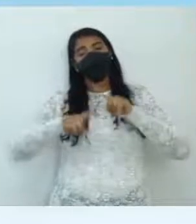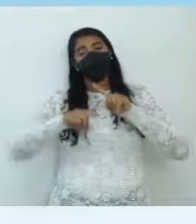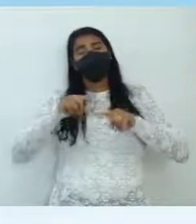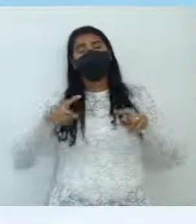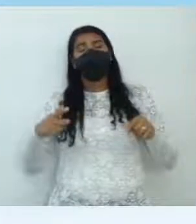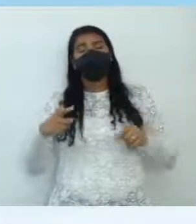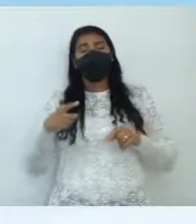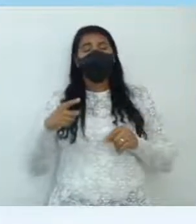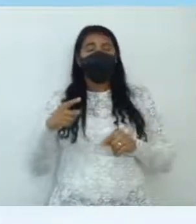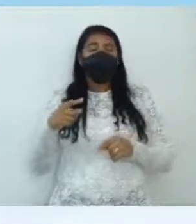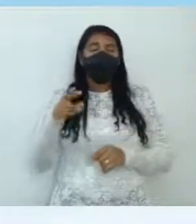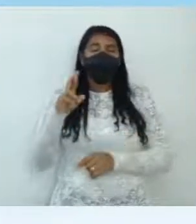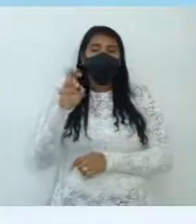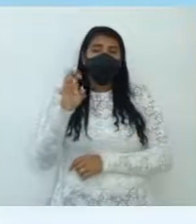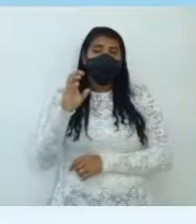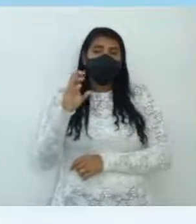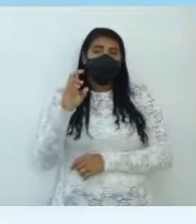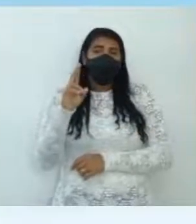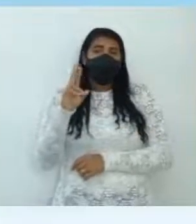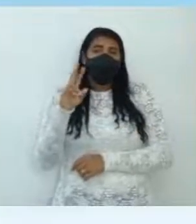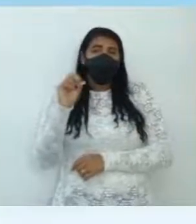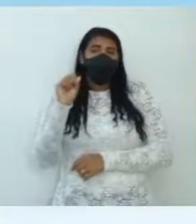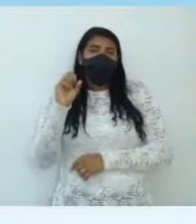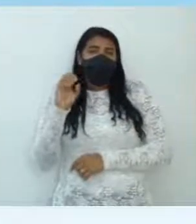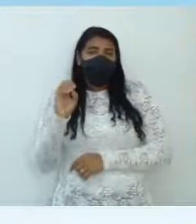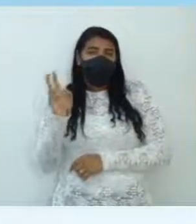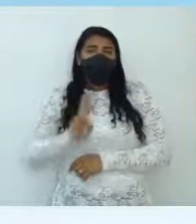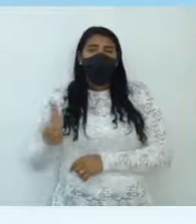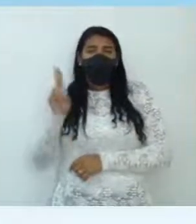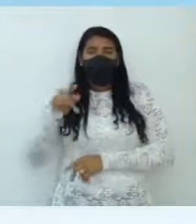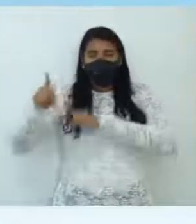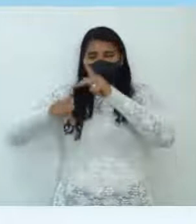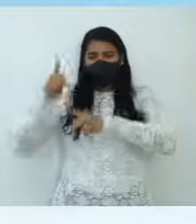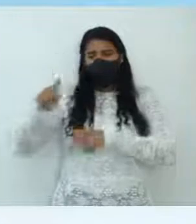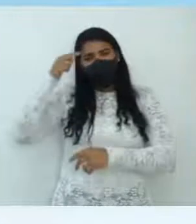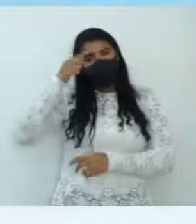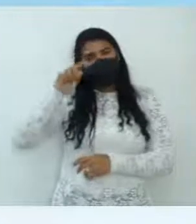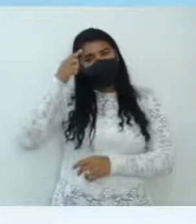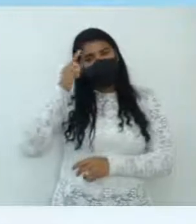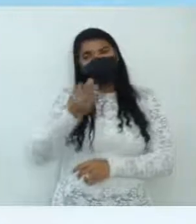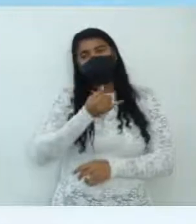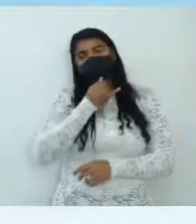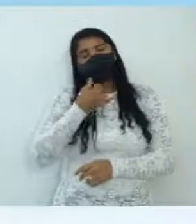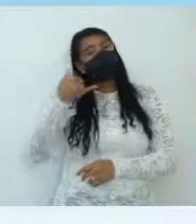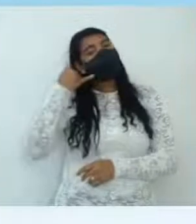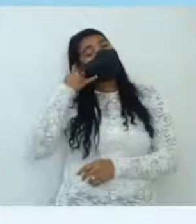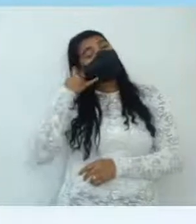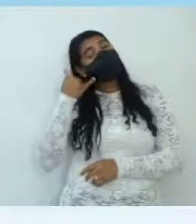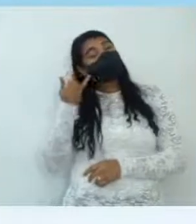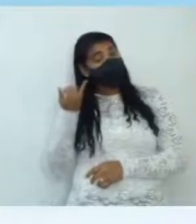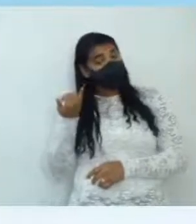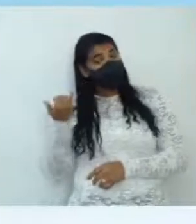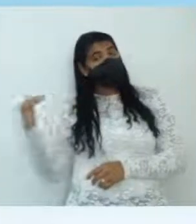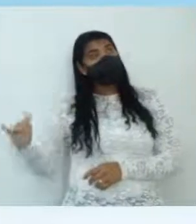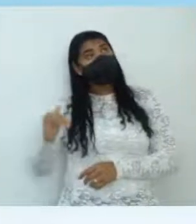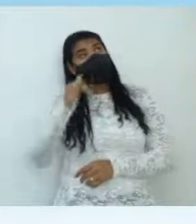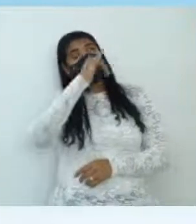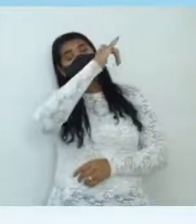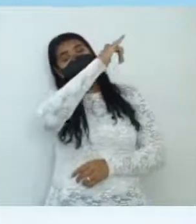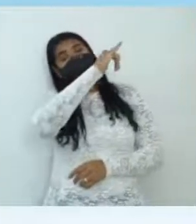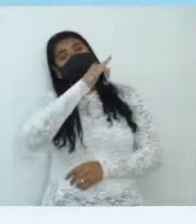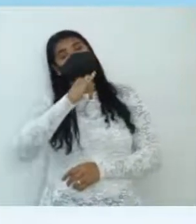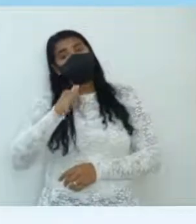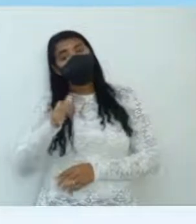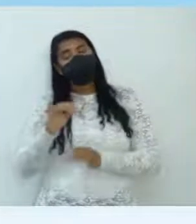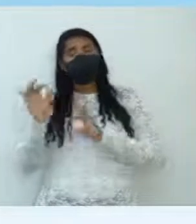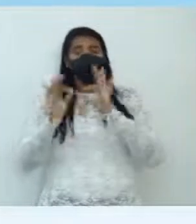e recursos que são utilizados pela população, como celulares, aviões,